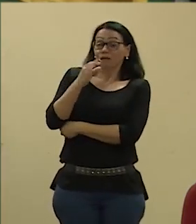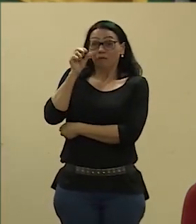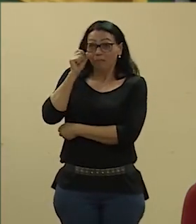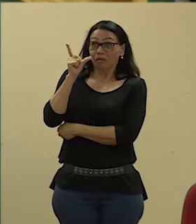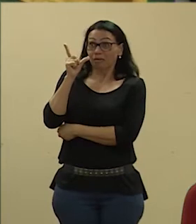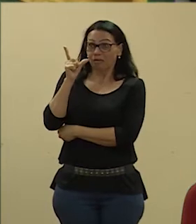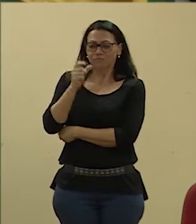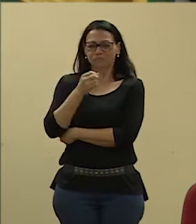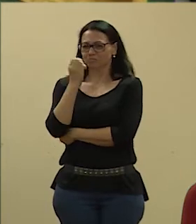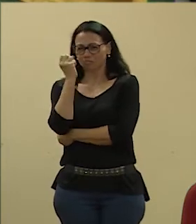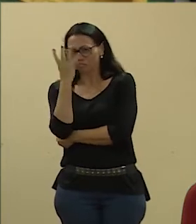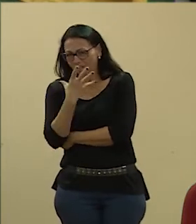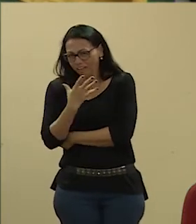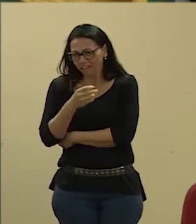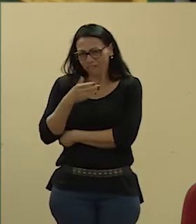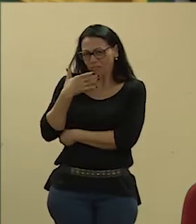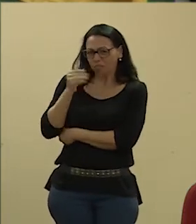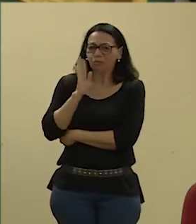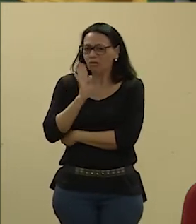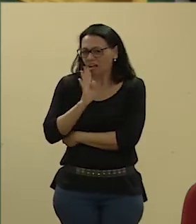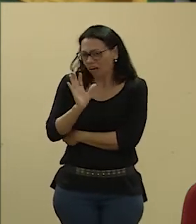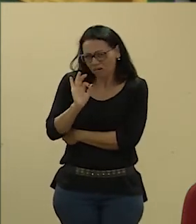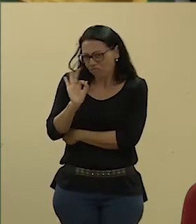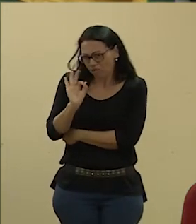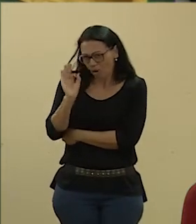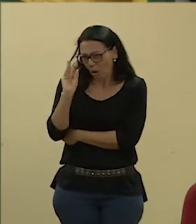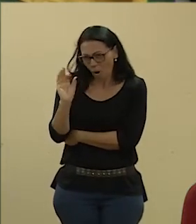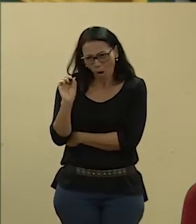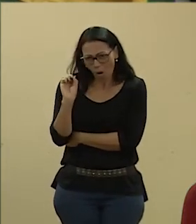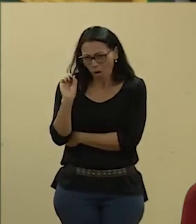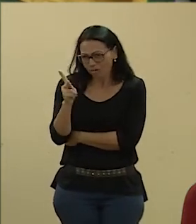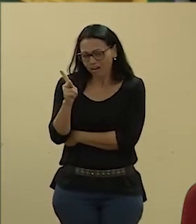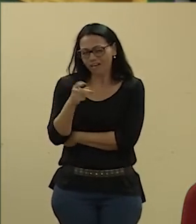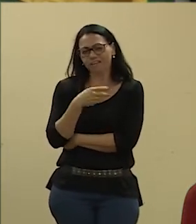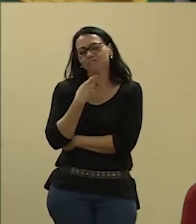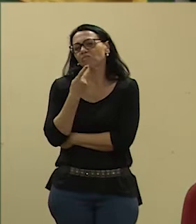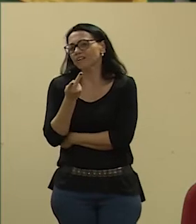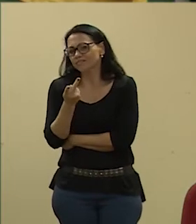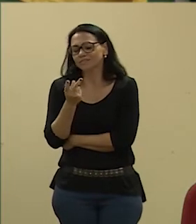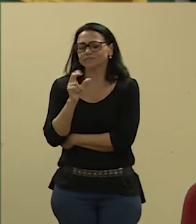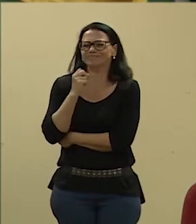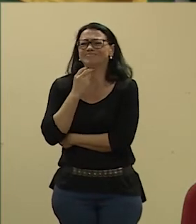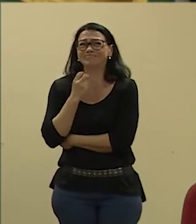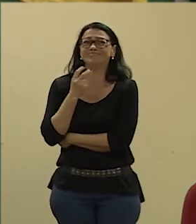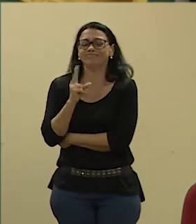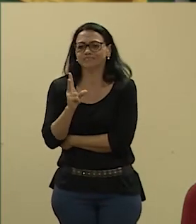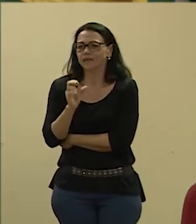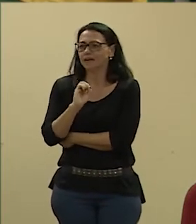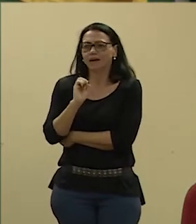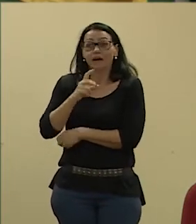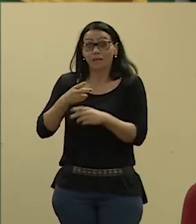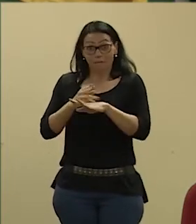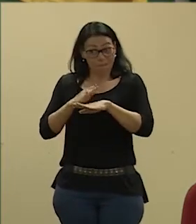beleza né novamente aquela trabalhadinho na voz para não ficar tão é é aquela voz que acabou de acordar e pronto não tem dificuldade com isso já